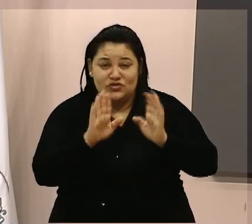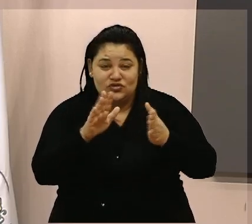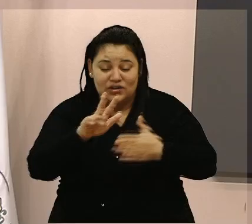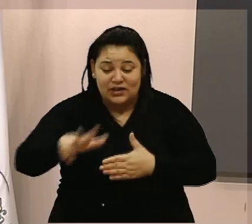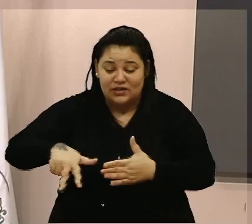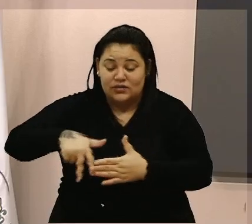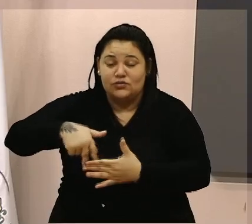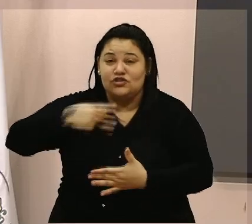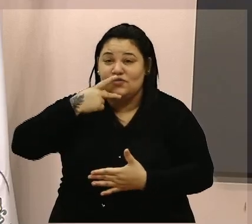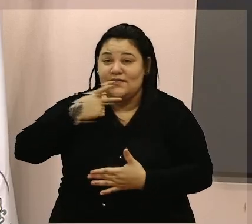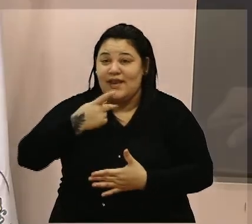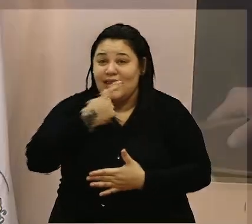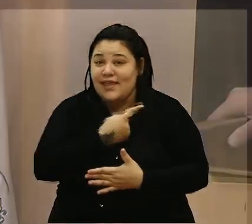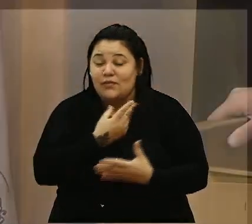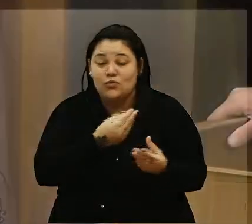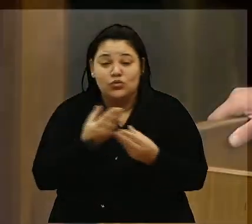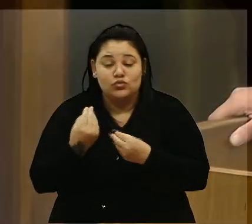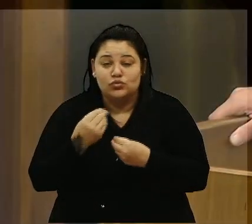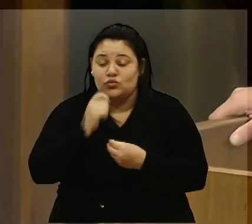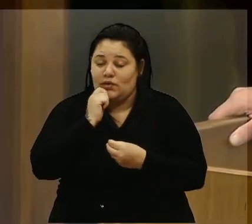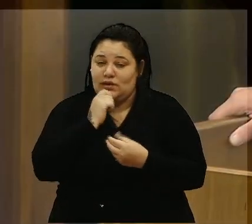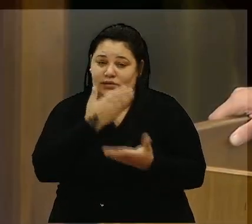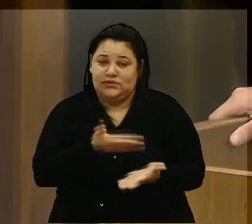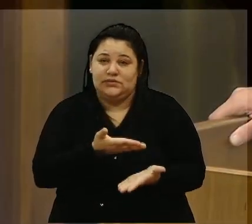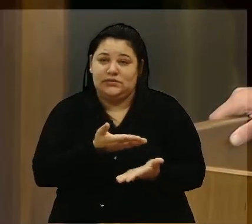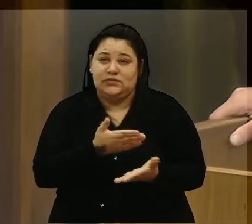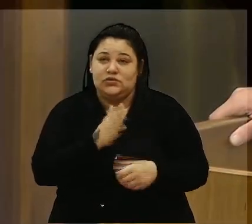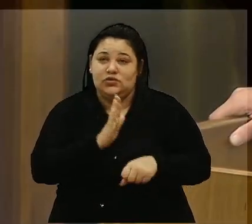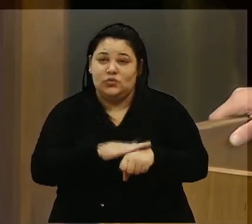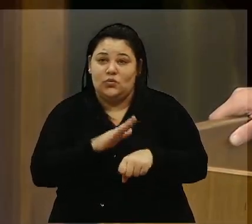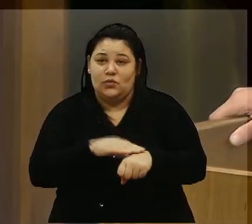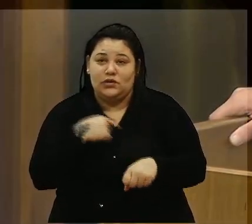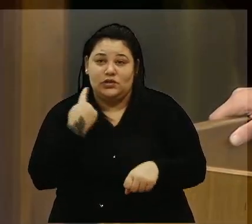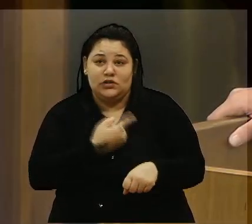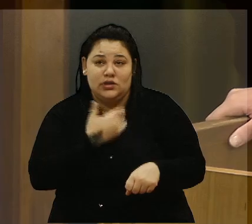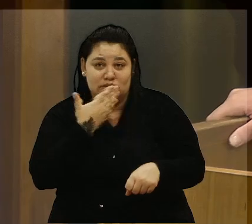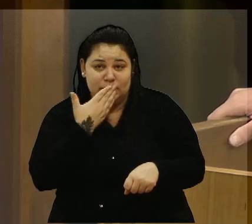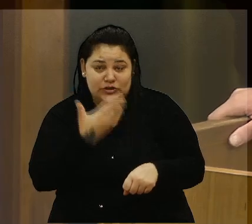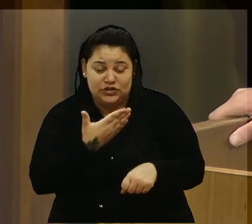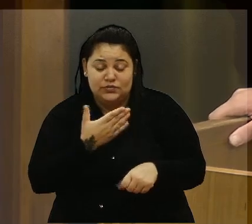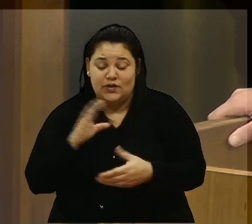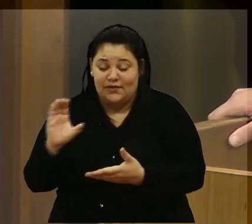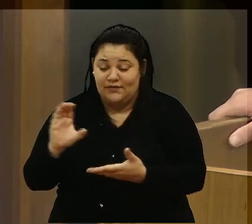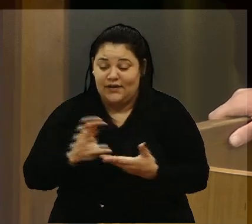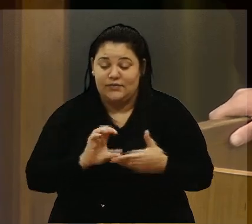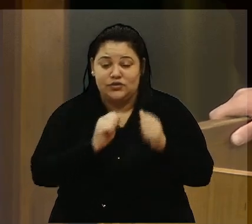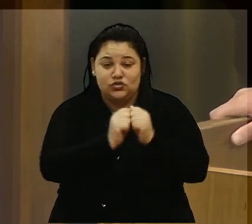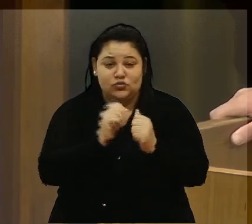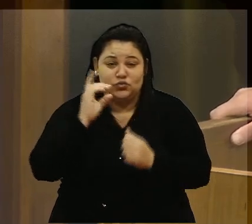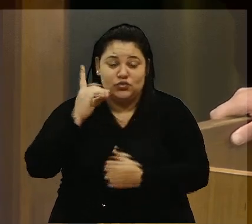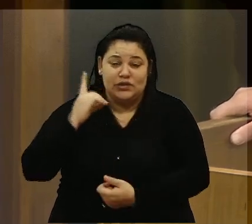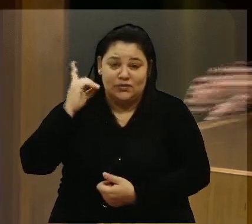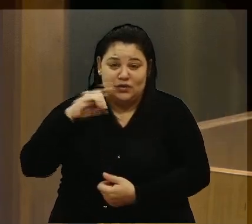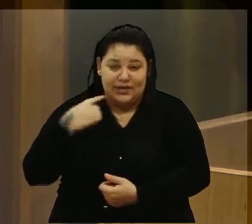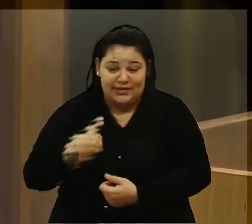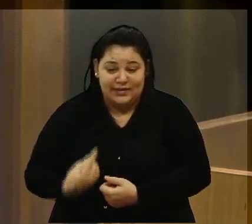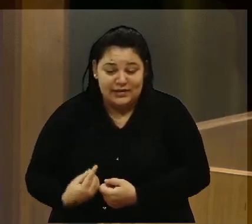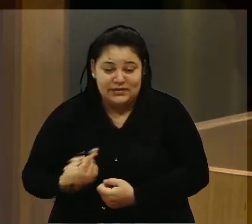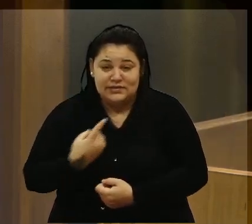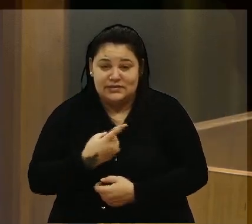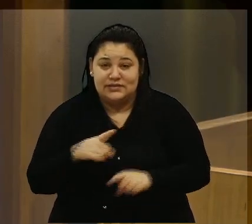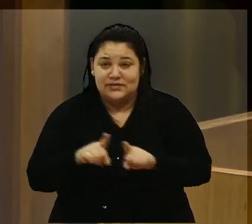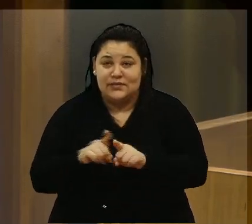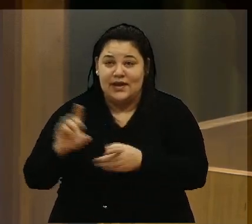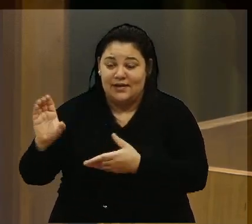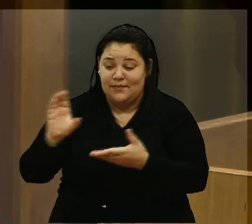sido realizado. Quando a gente pediu a emenda junto à deputada Denise Pessoa, a emenda foi